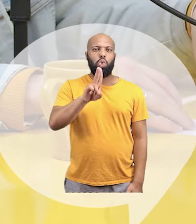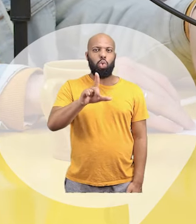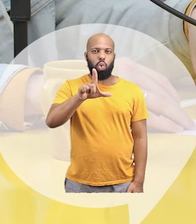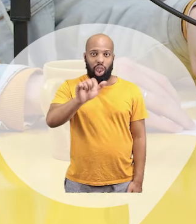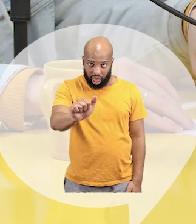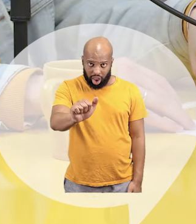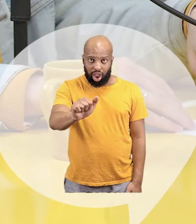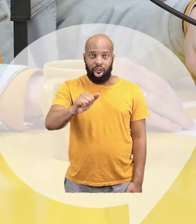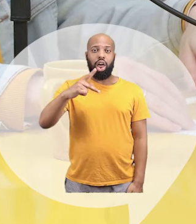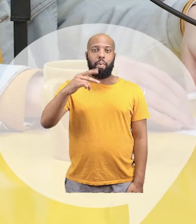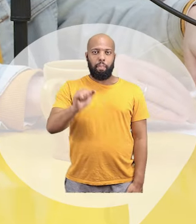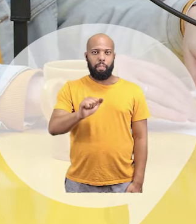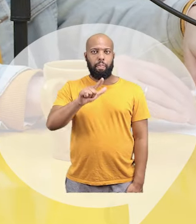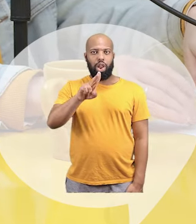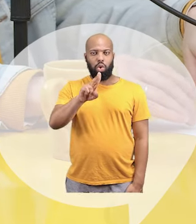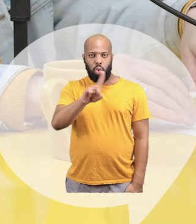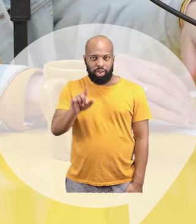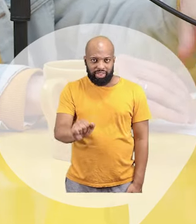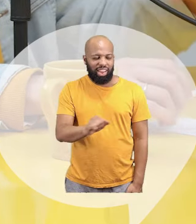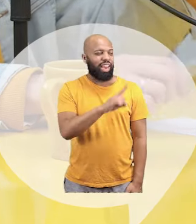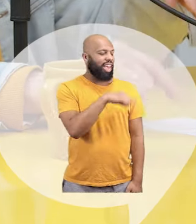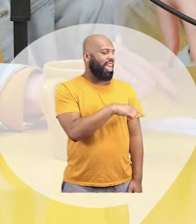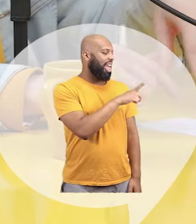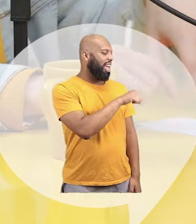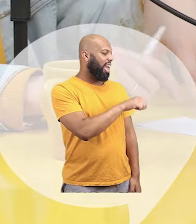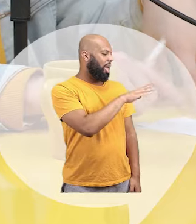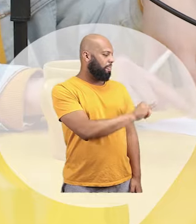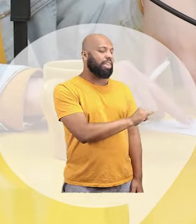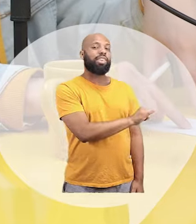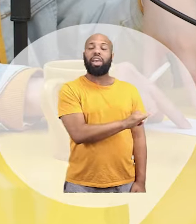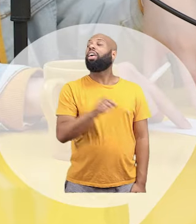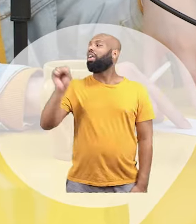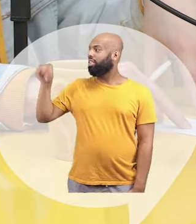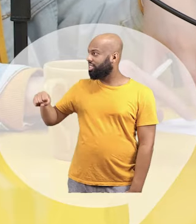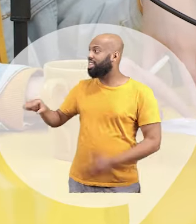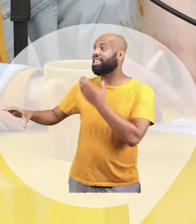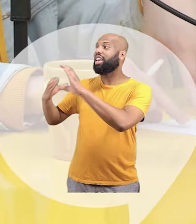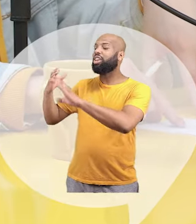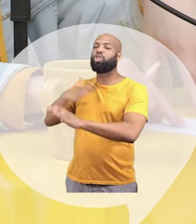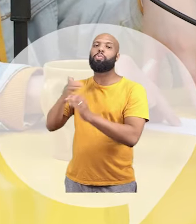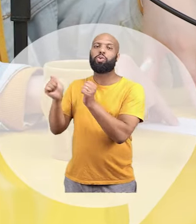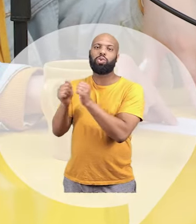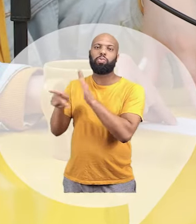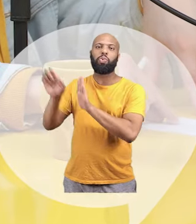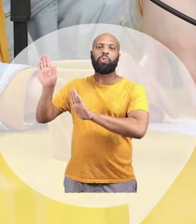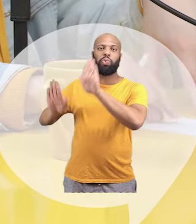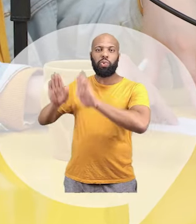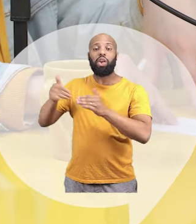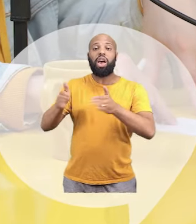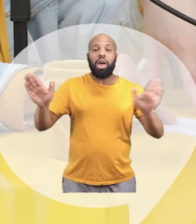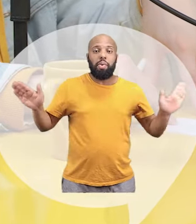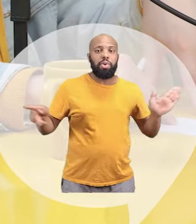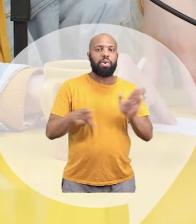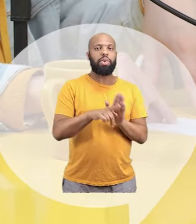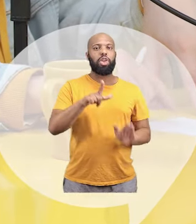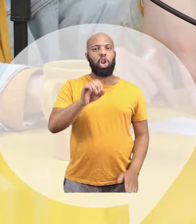abriu o Lollapalooza num dia você lembra que a bife Herrera é ela